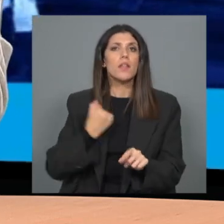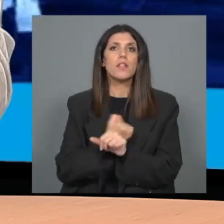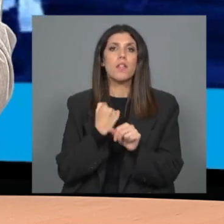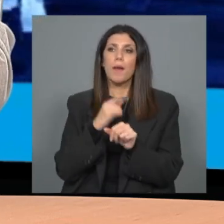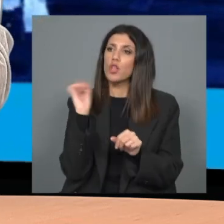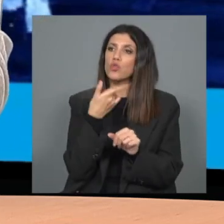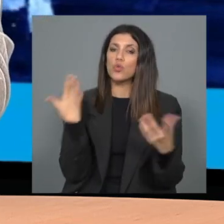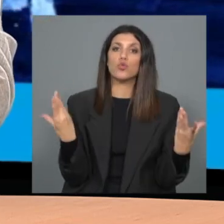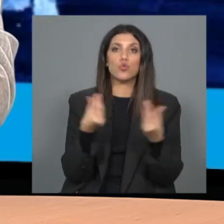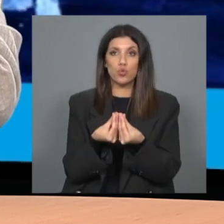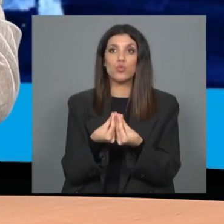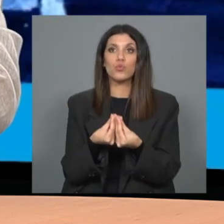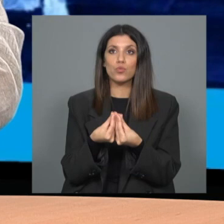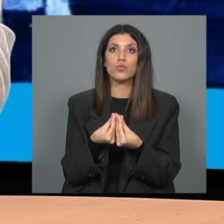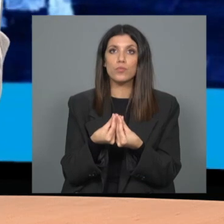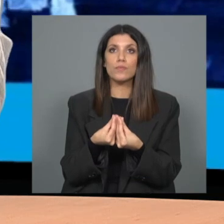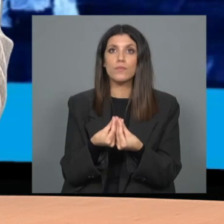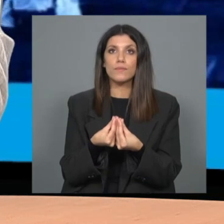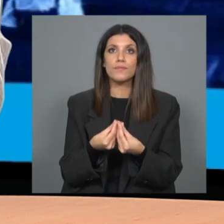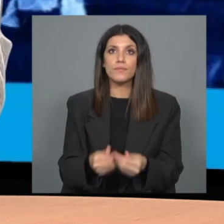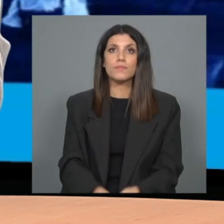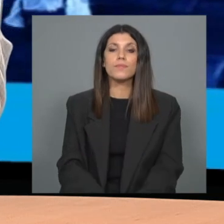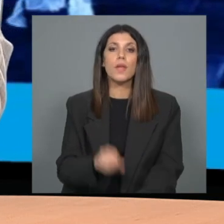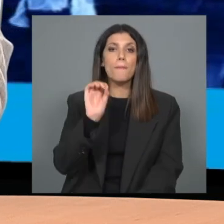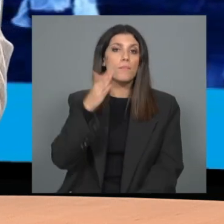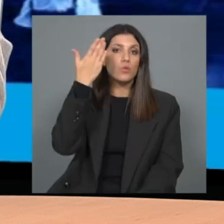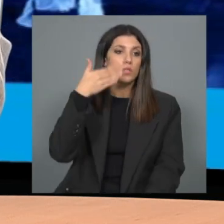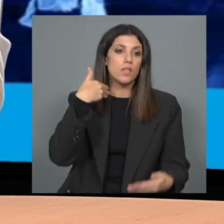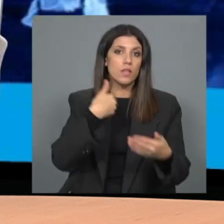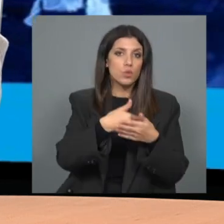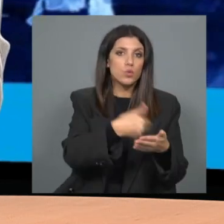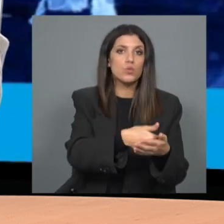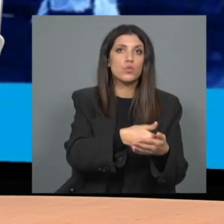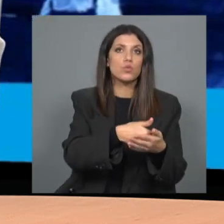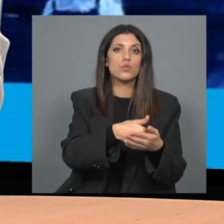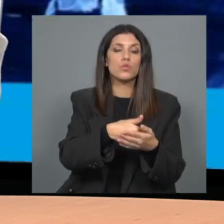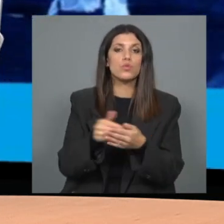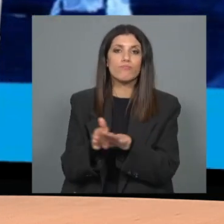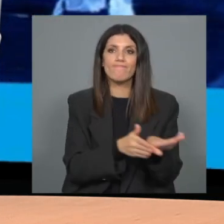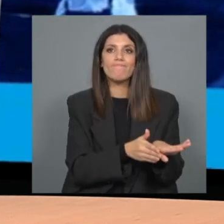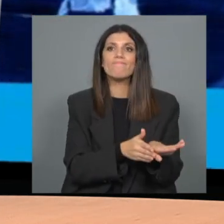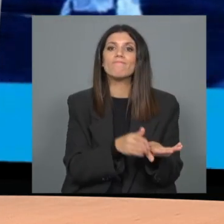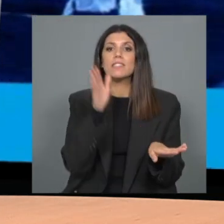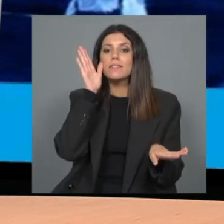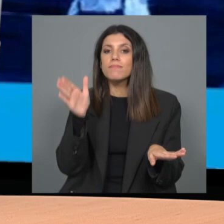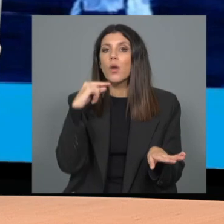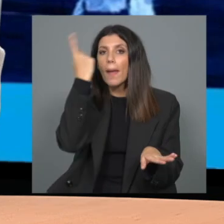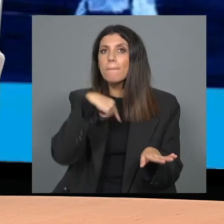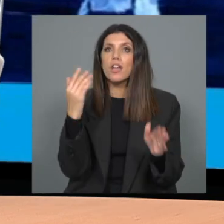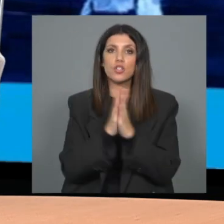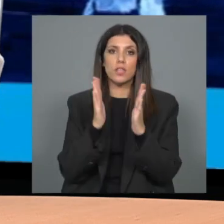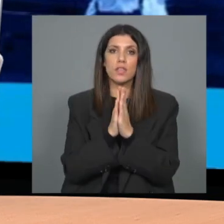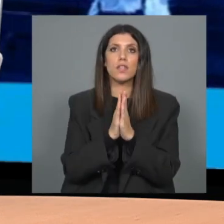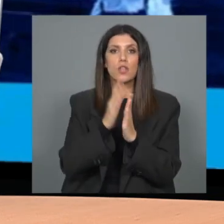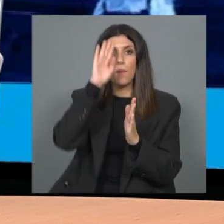todos. Mas mais do que propriamente o processo em si, o que está aqui em causa é a ideia, a imagem e o dinamismo da Igreja que o Papa quer para o